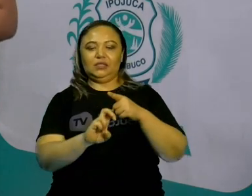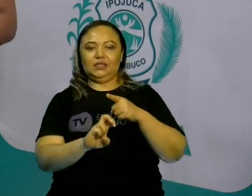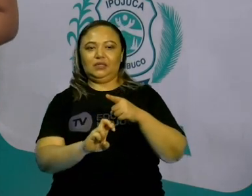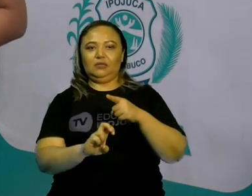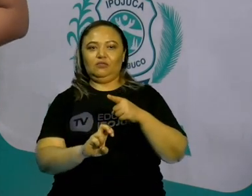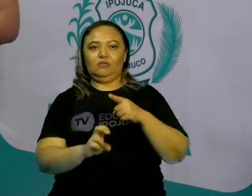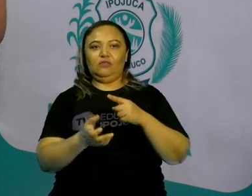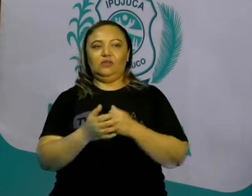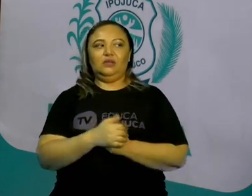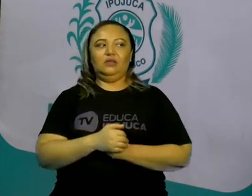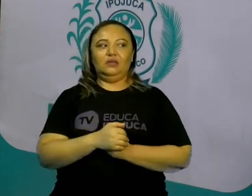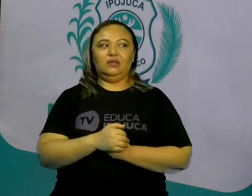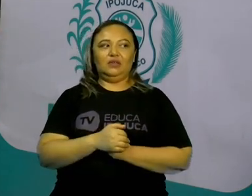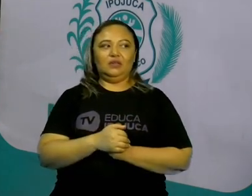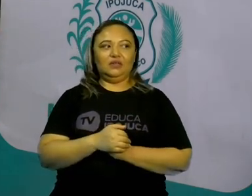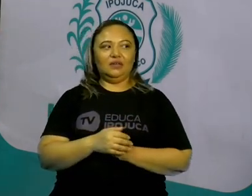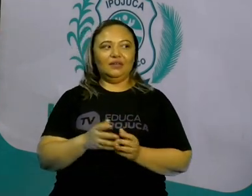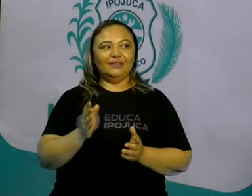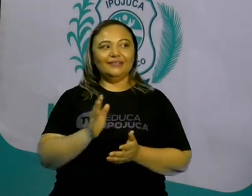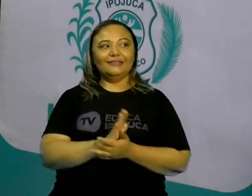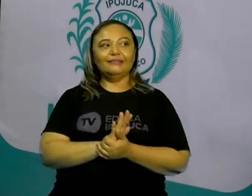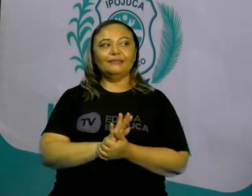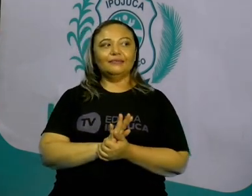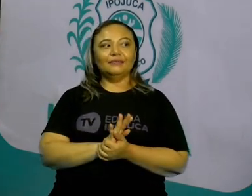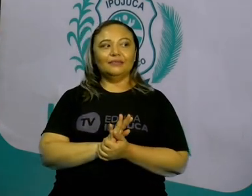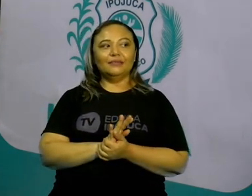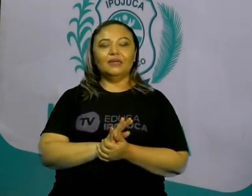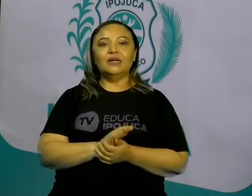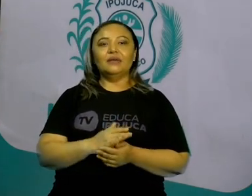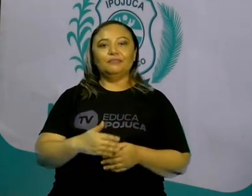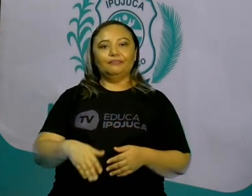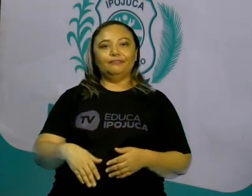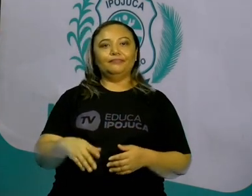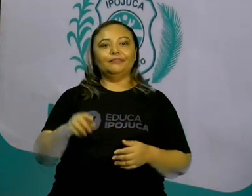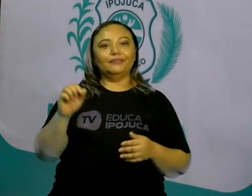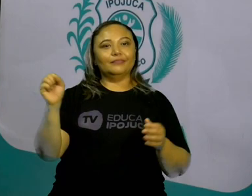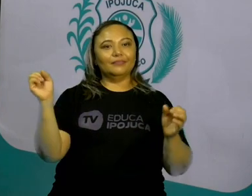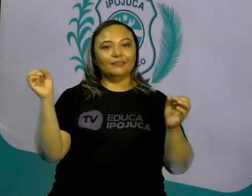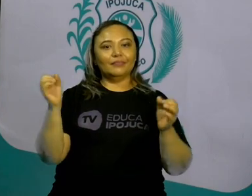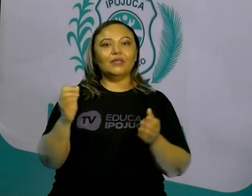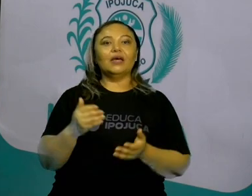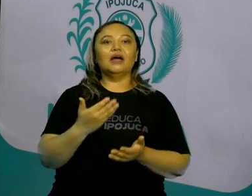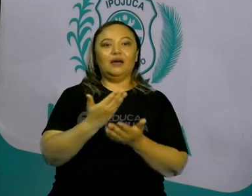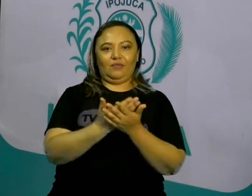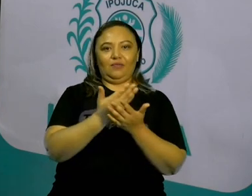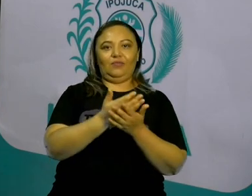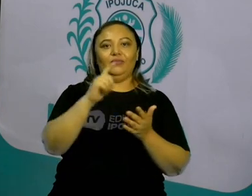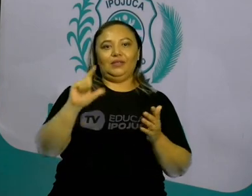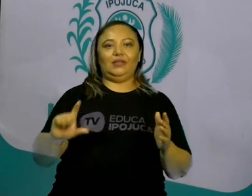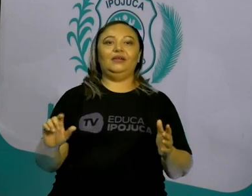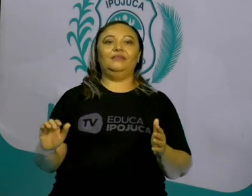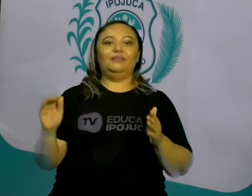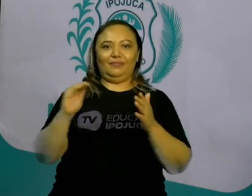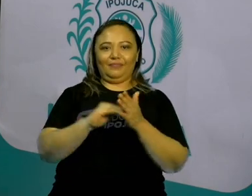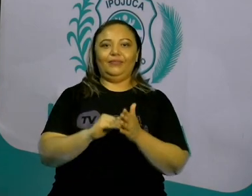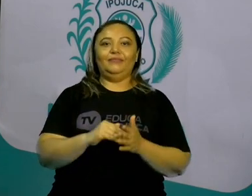de 5. E agora, um abração para vocês e até a próxima aula. Tchau, tchau.